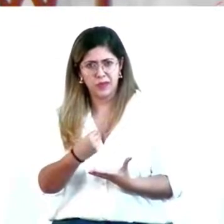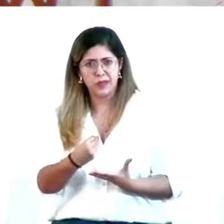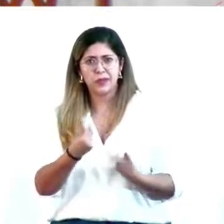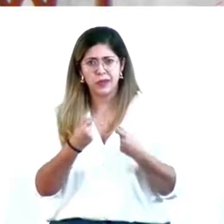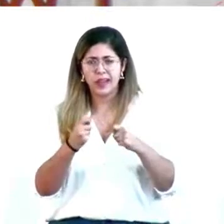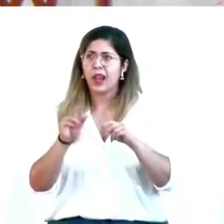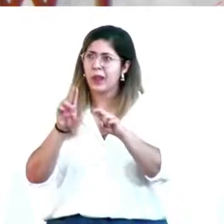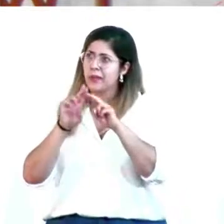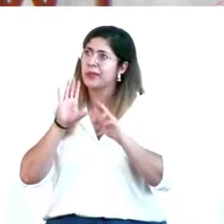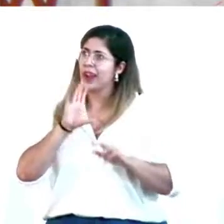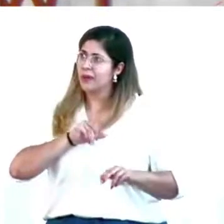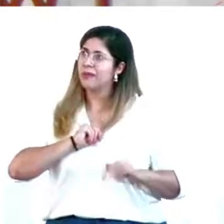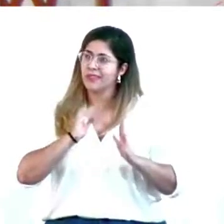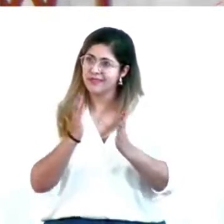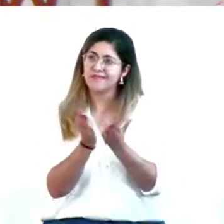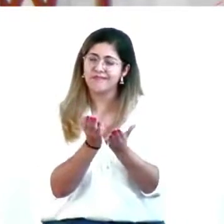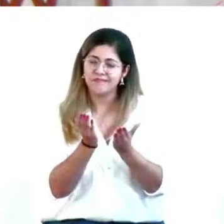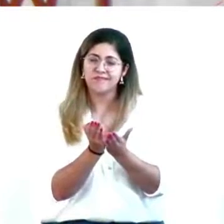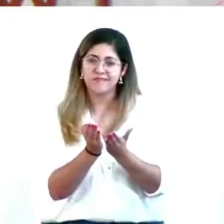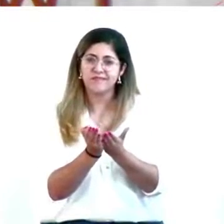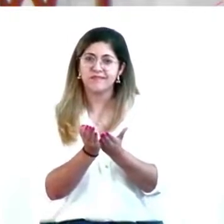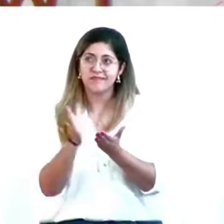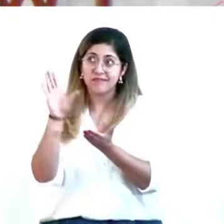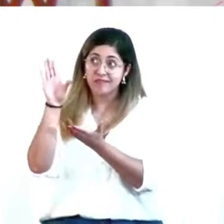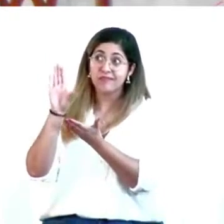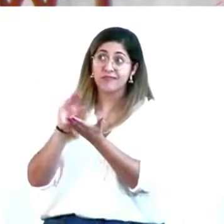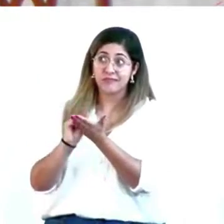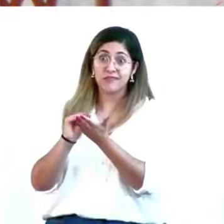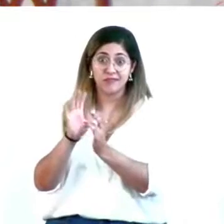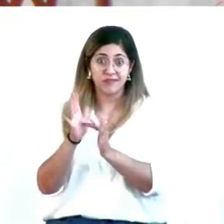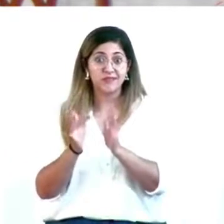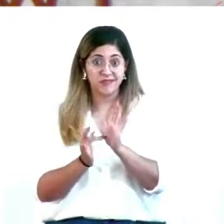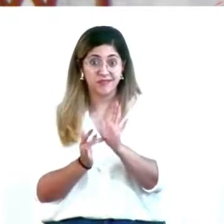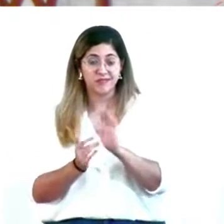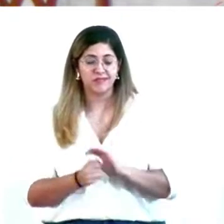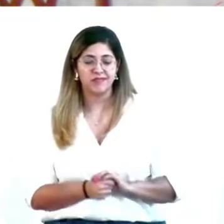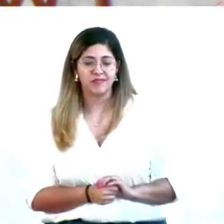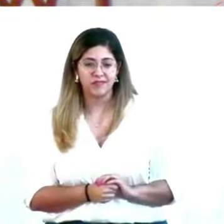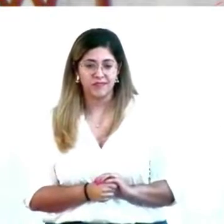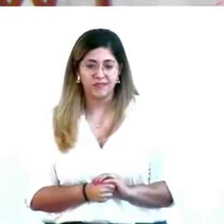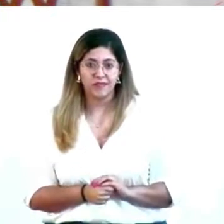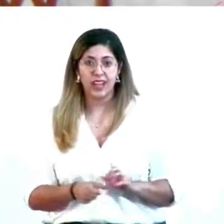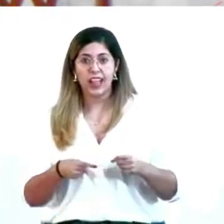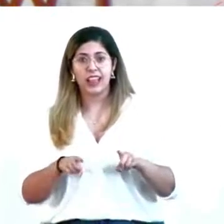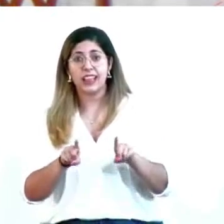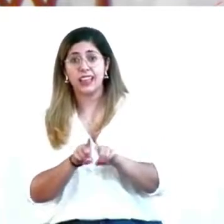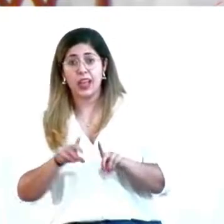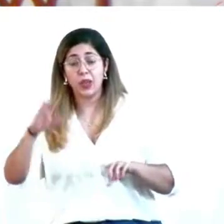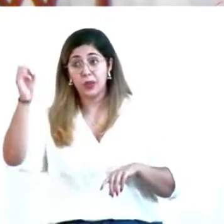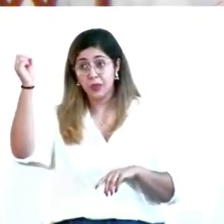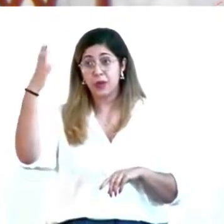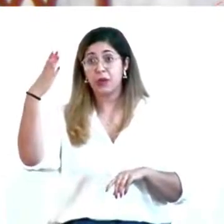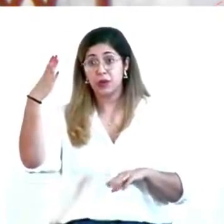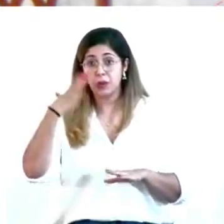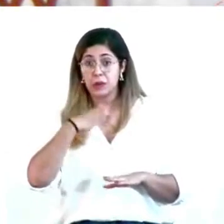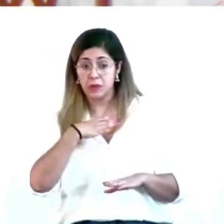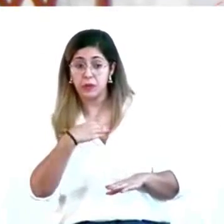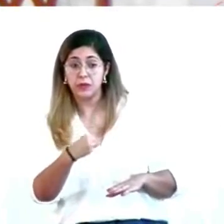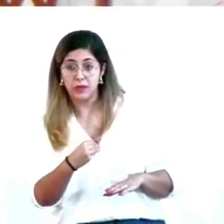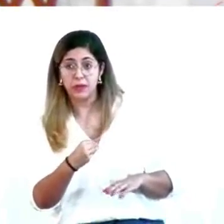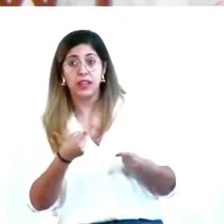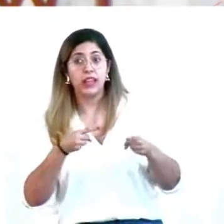amor como filhos da luz. Para sermos filhos da luz, precisamos